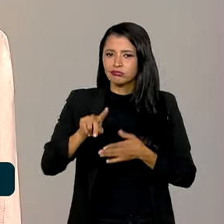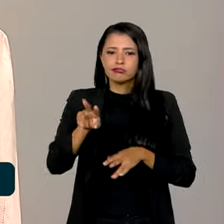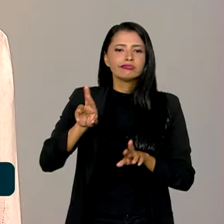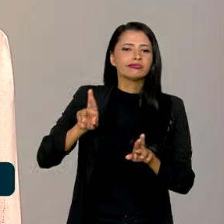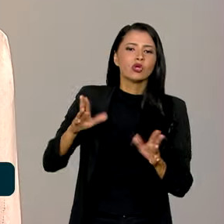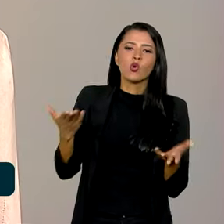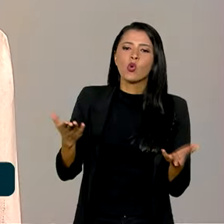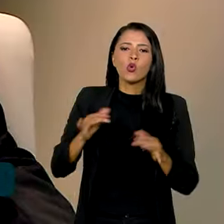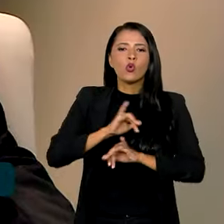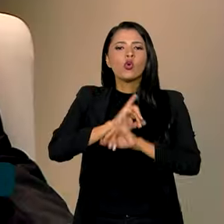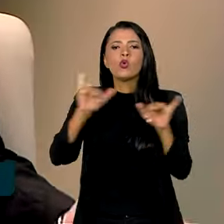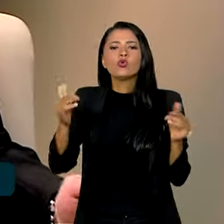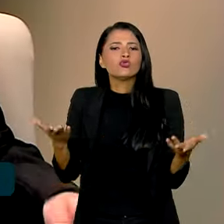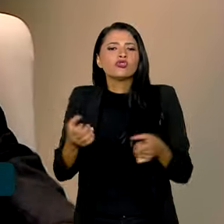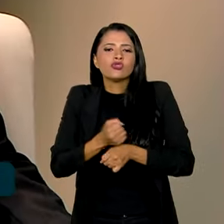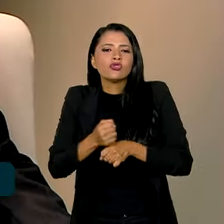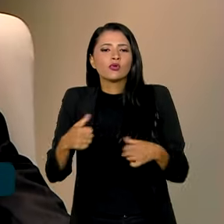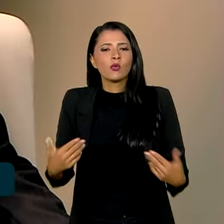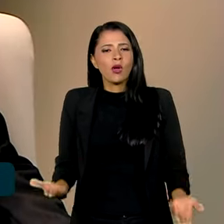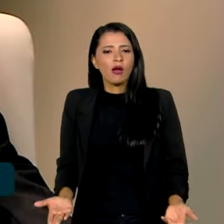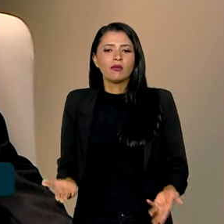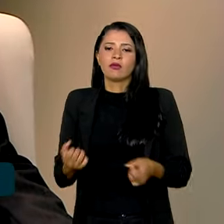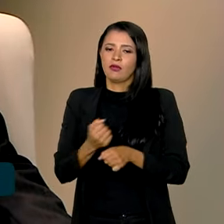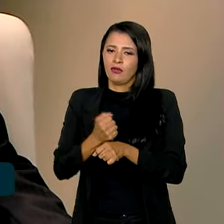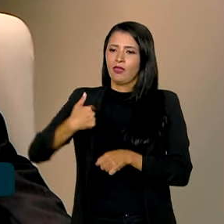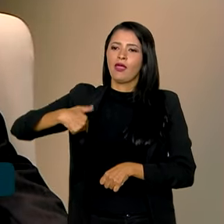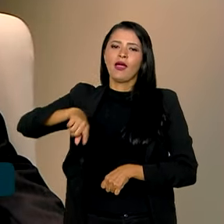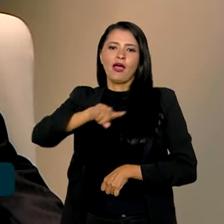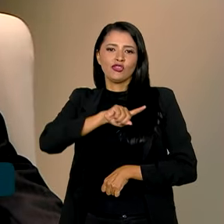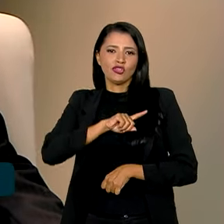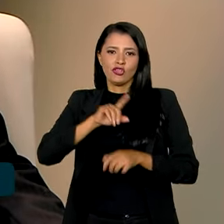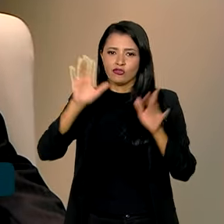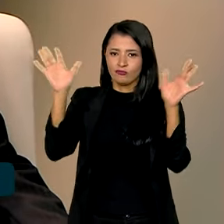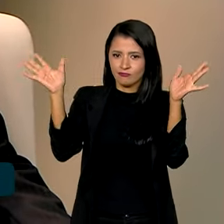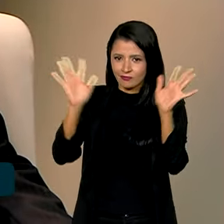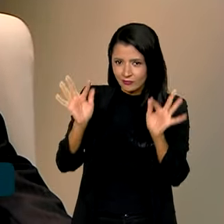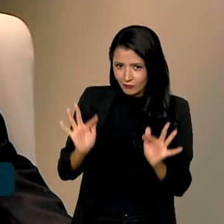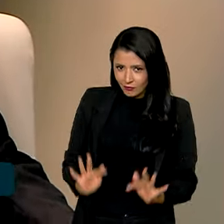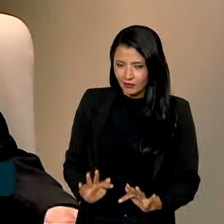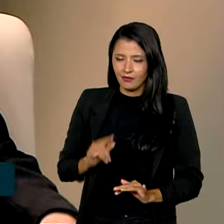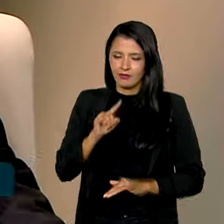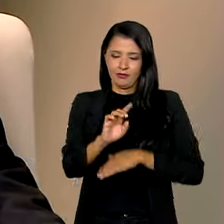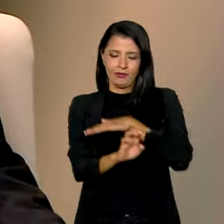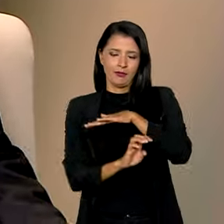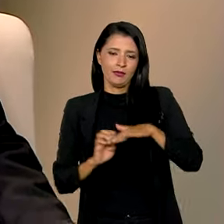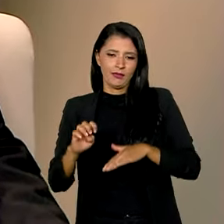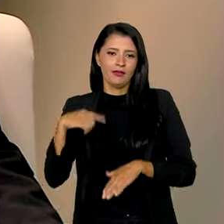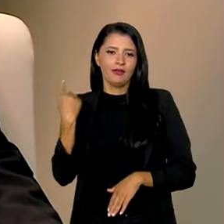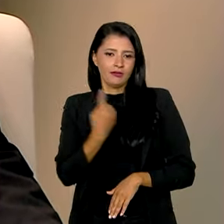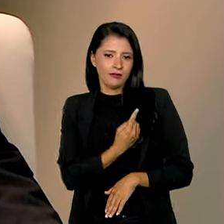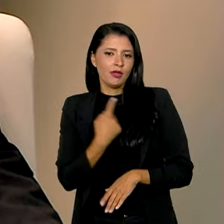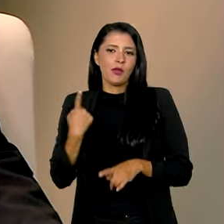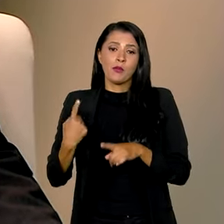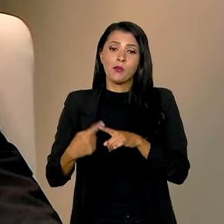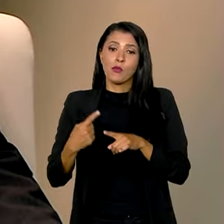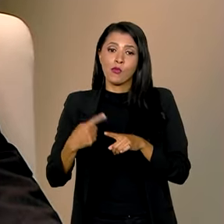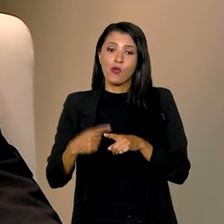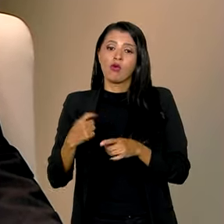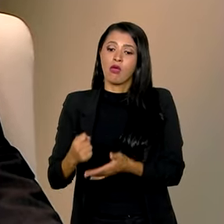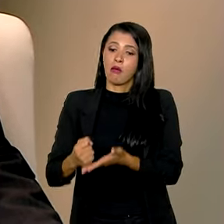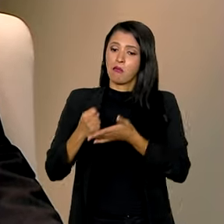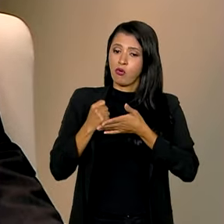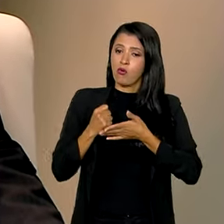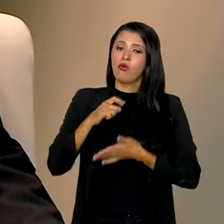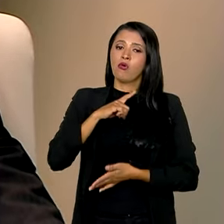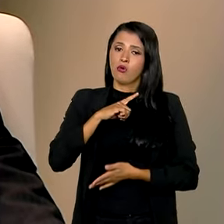campanha para esse ano? Ah, esse ano a gente está muito animado. Na empresa estamos muito felizes, porque recebemos um apoio